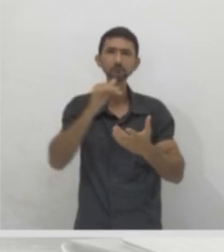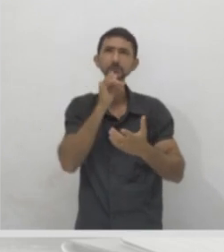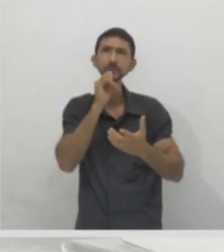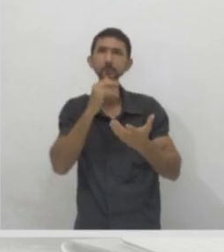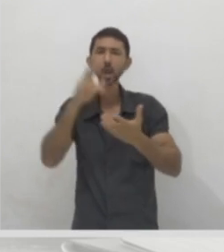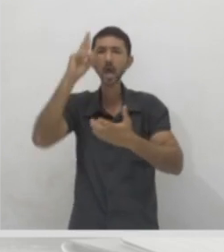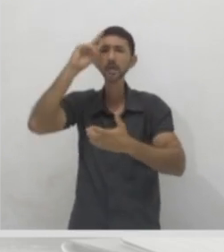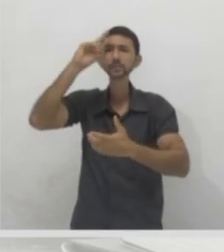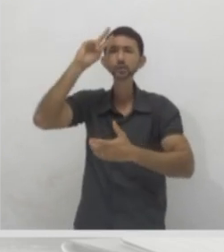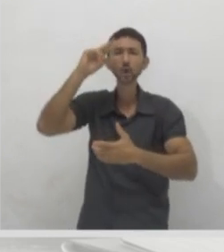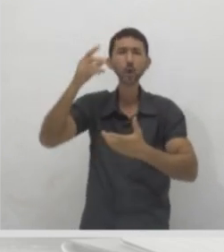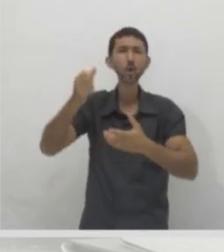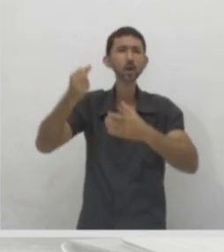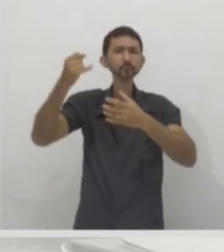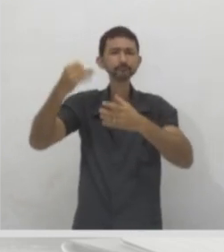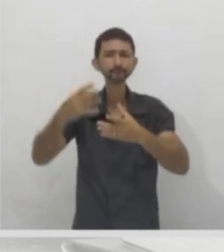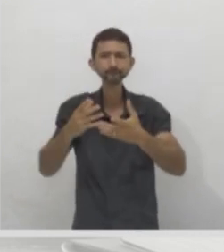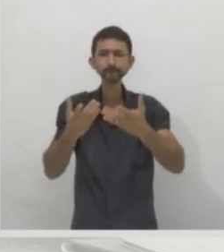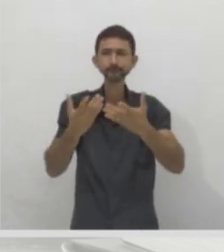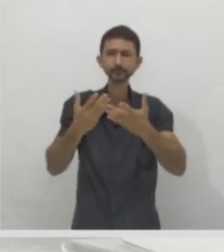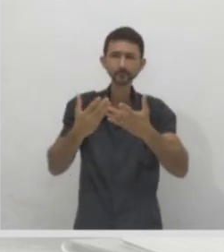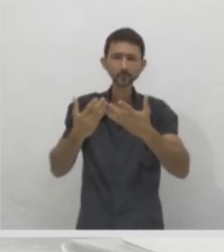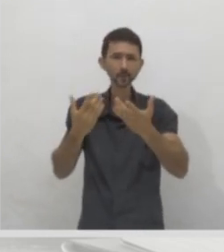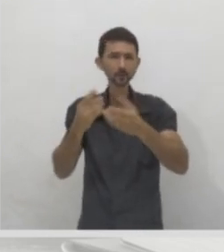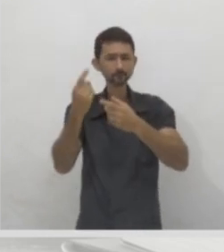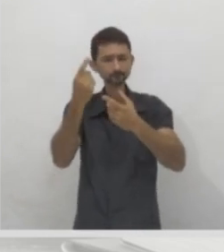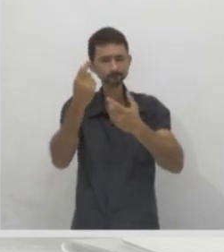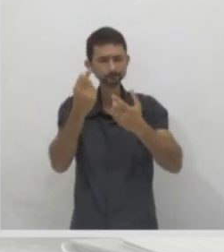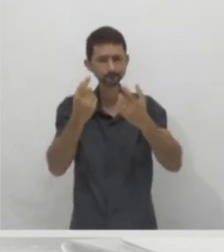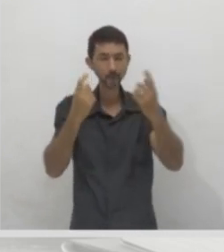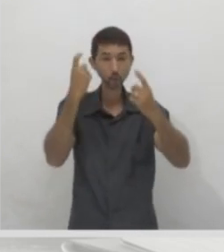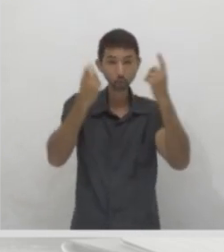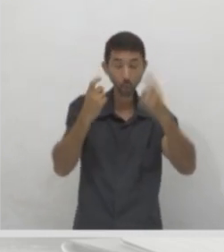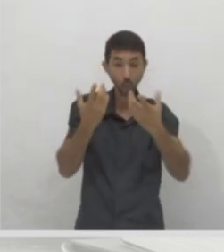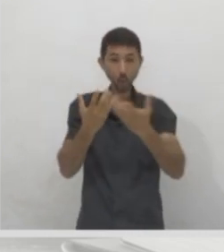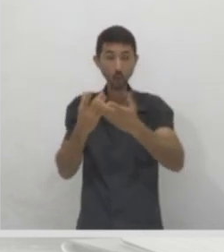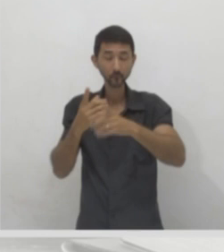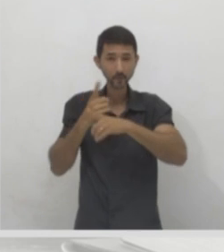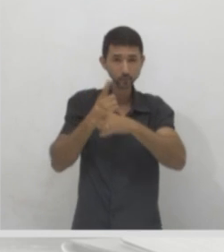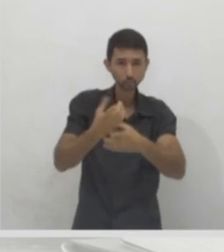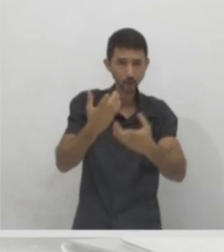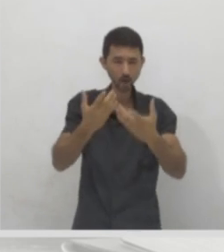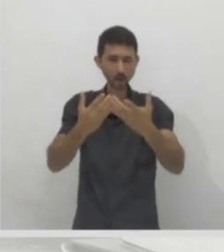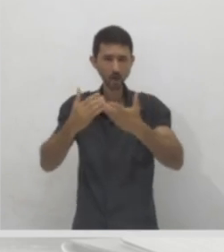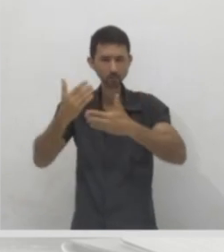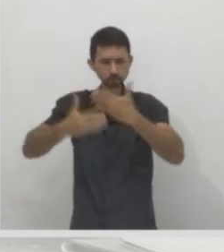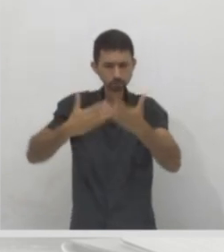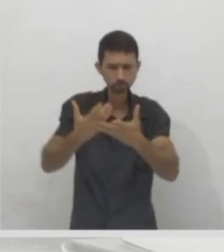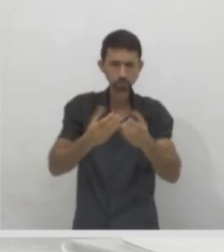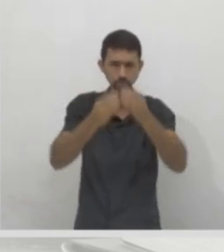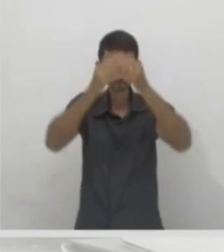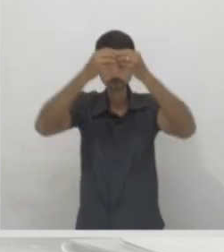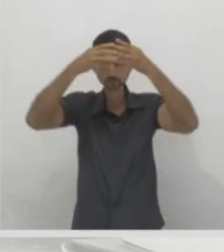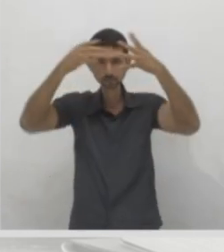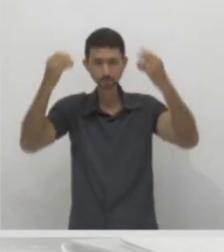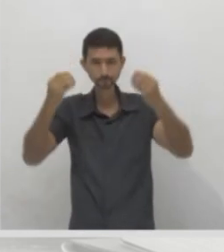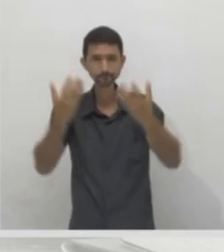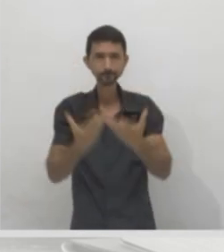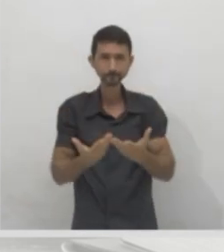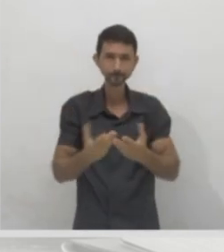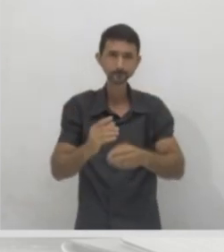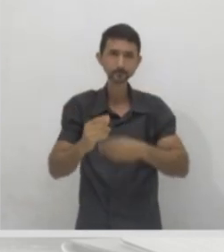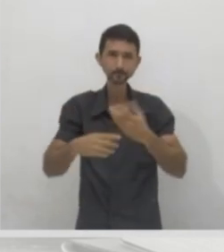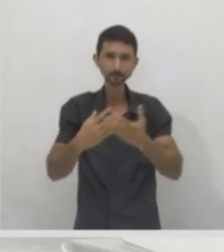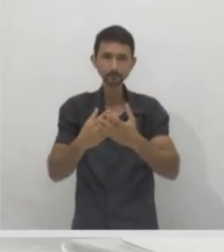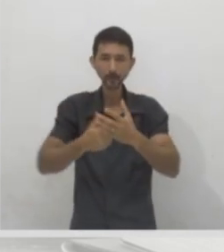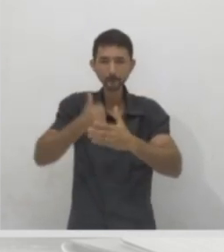ela busca responder às grandes questões, ajudar a responder às grandes questões da humanidade? Lembra